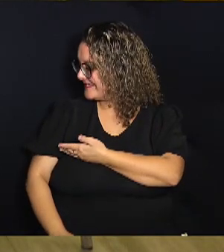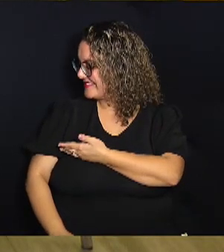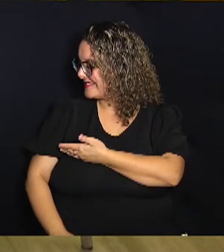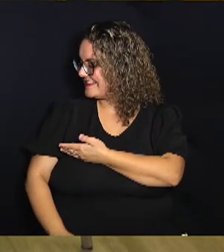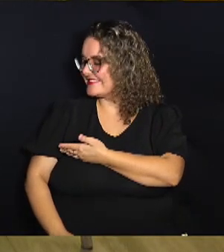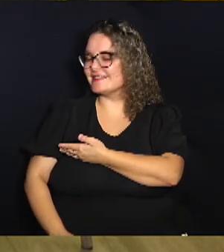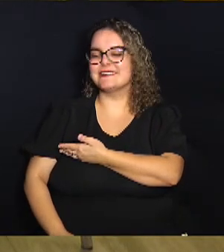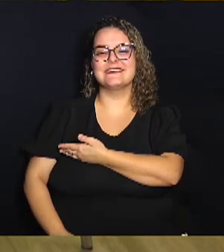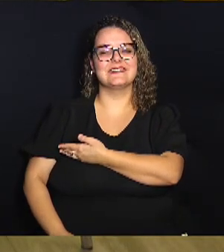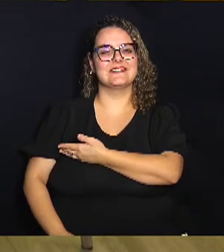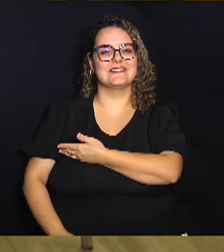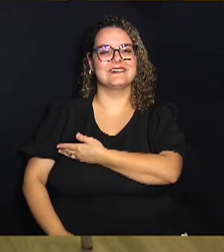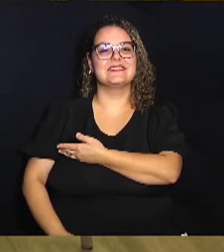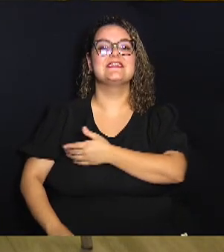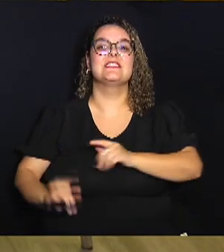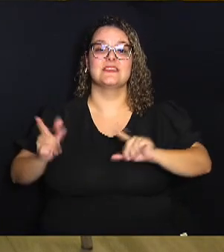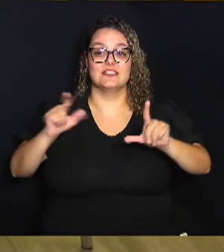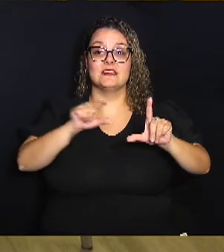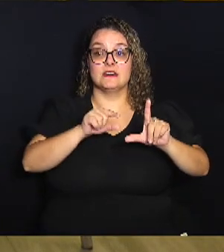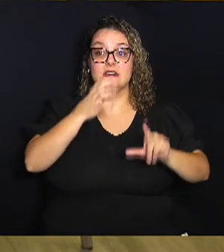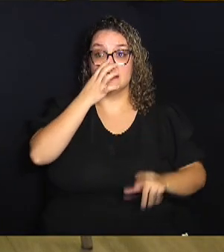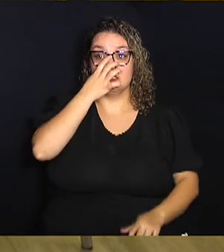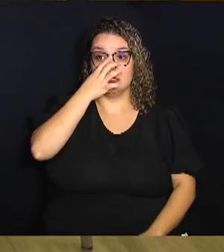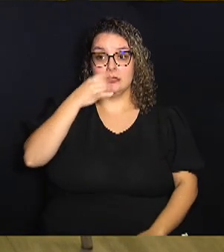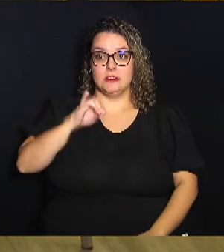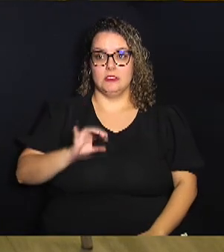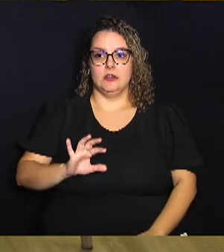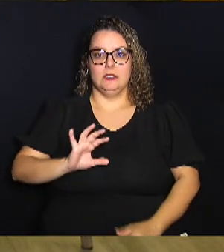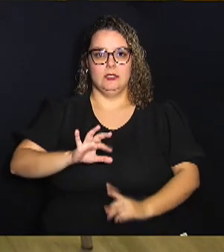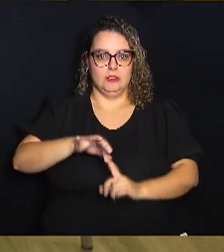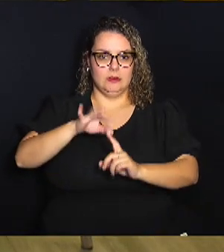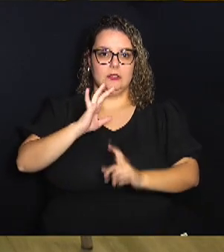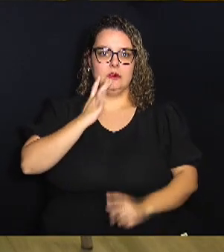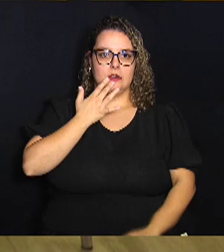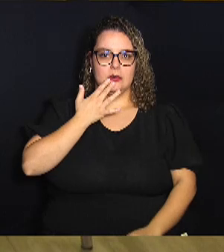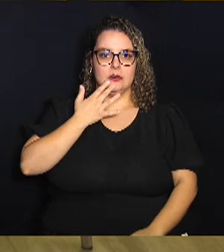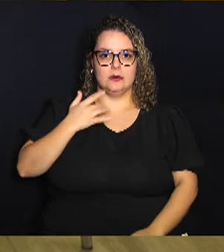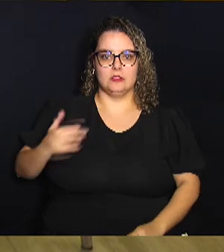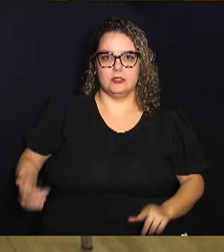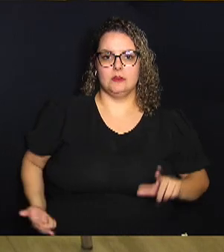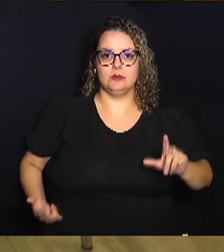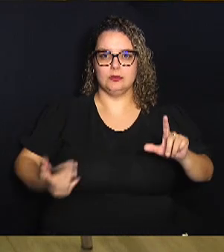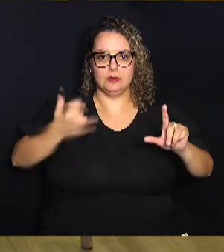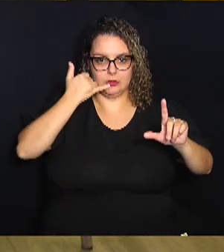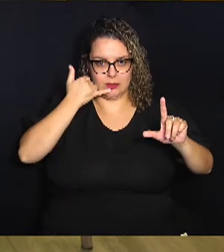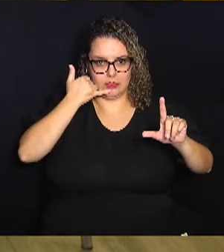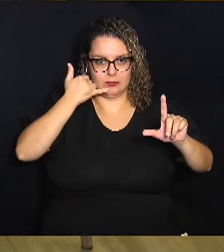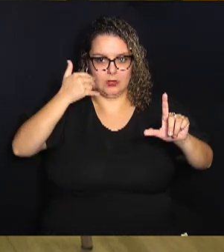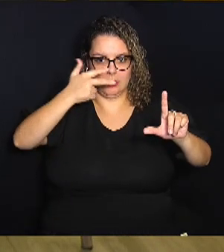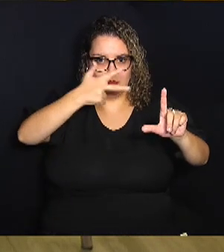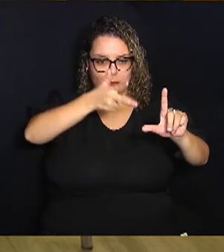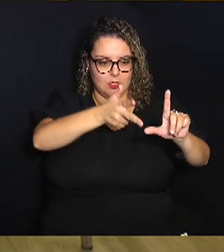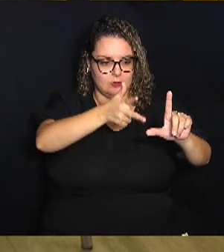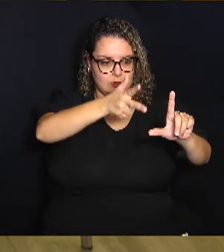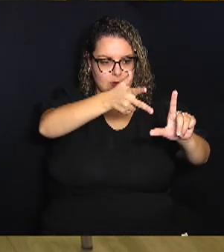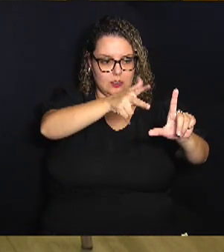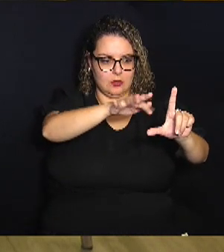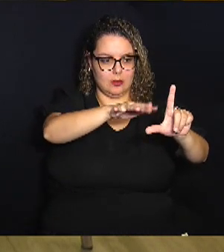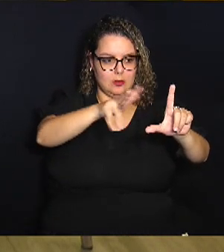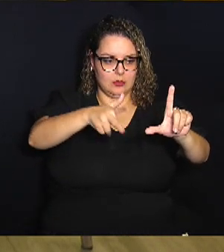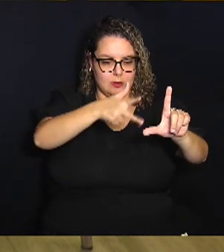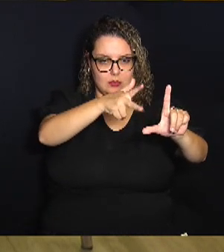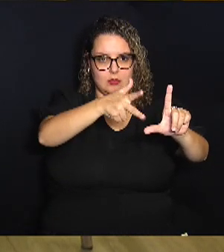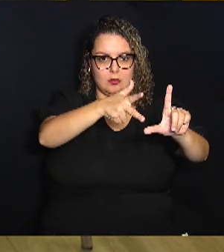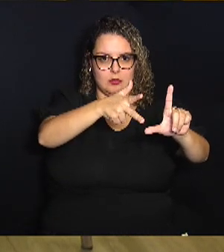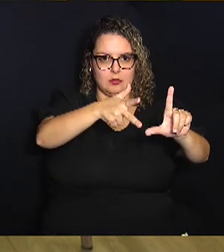978293776, aparece aí no seu vídeo. Se você preferir, aponte a câmera do seu celular para o QR Code que aparece